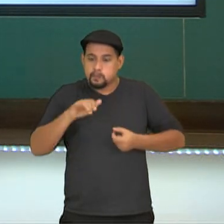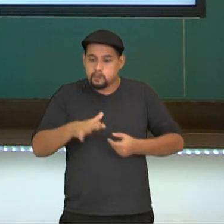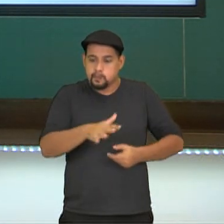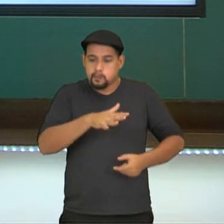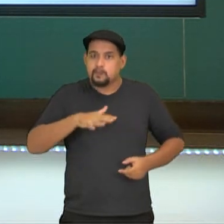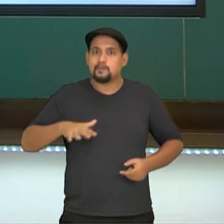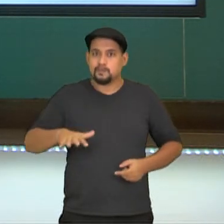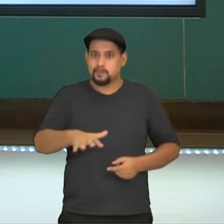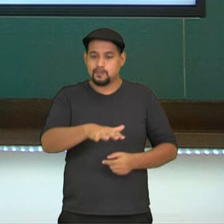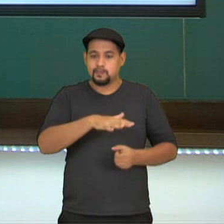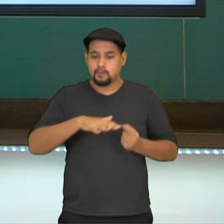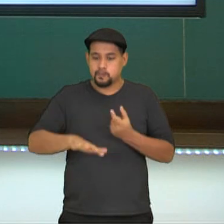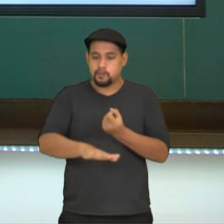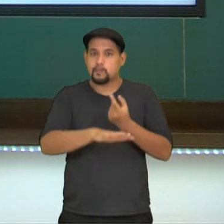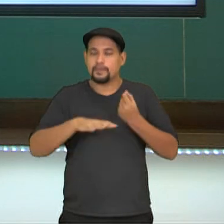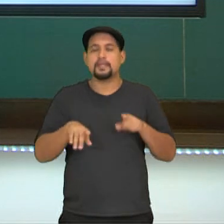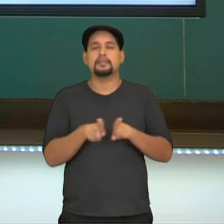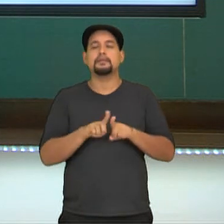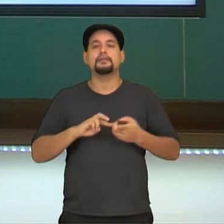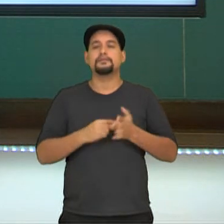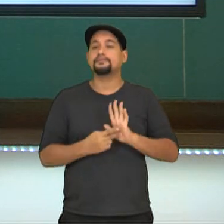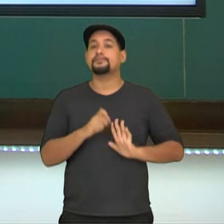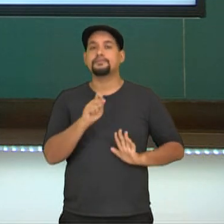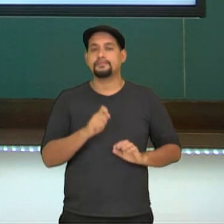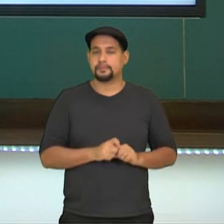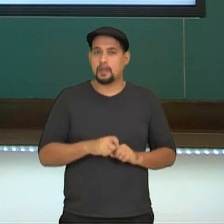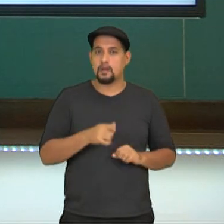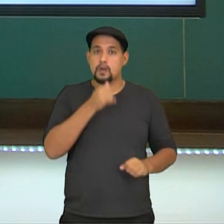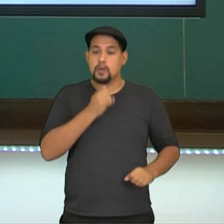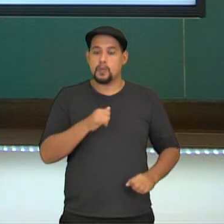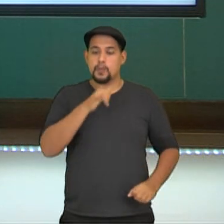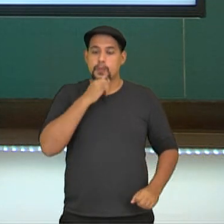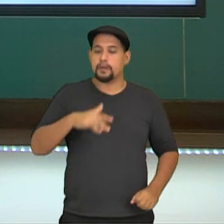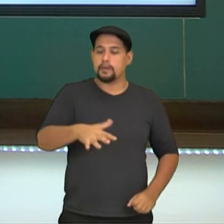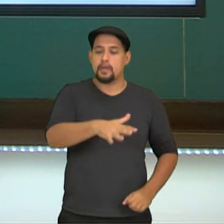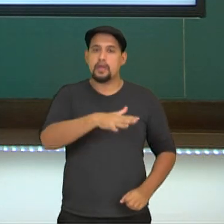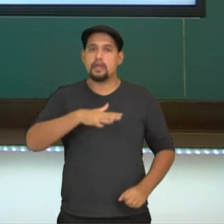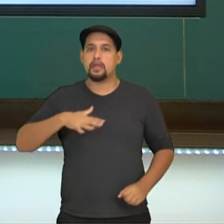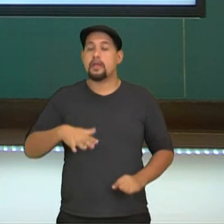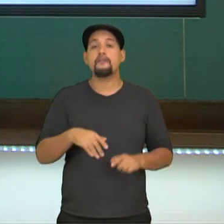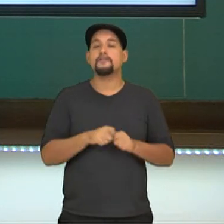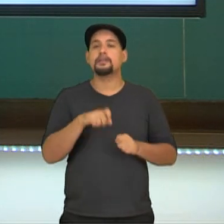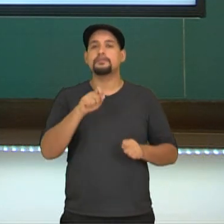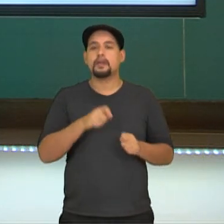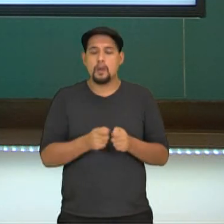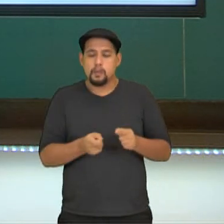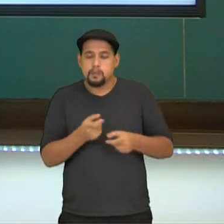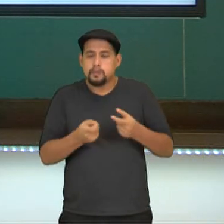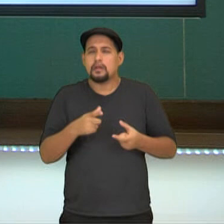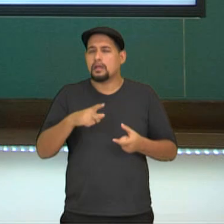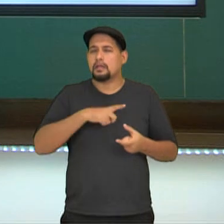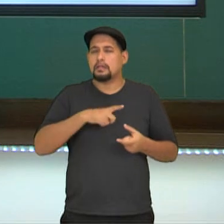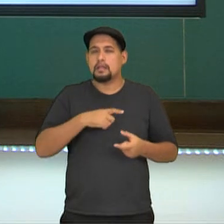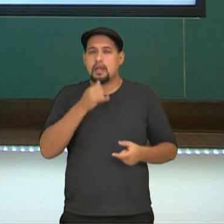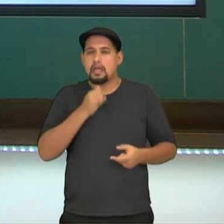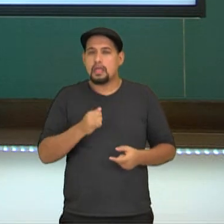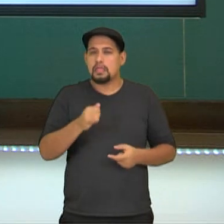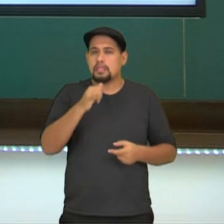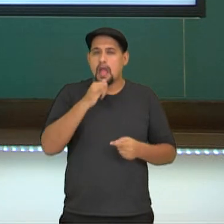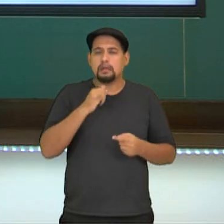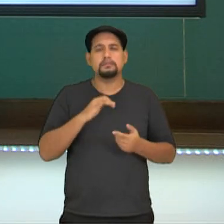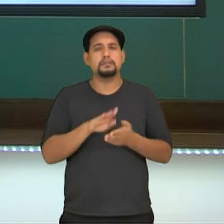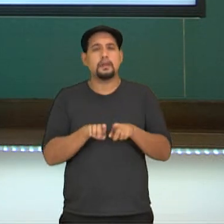também que os campos elétricos uniformes tendem a fazer moléculas que têm um dipolo elétrico, moléculas com